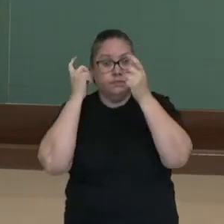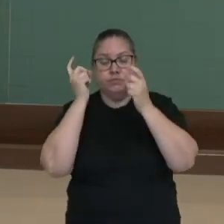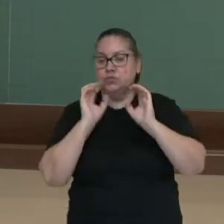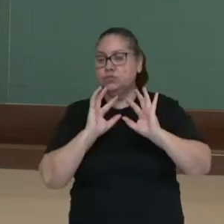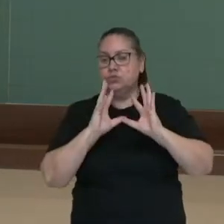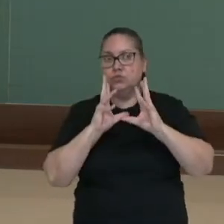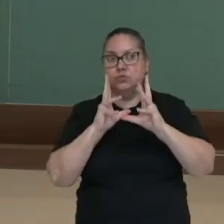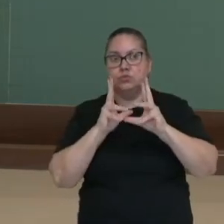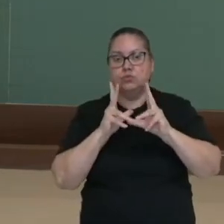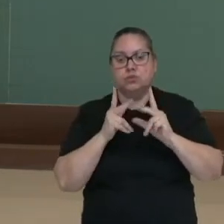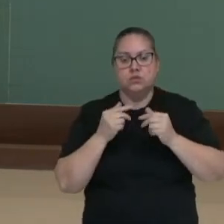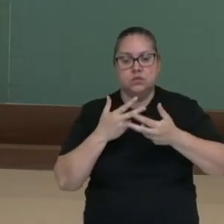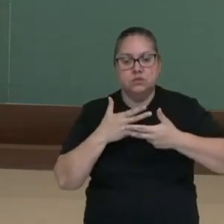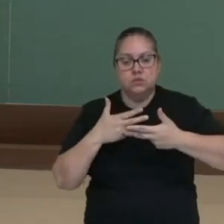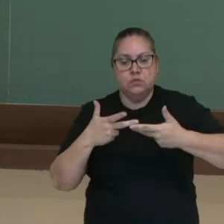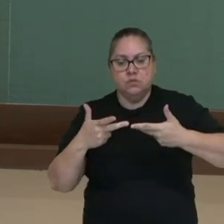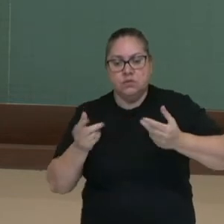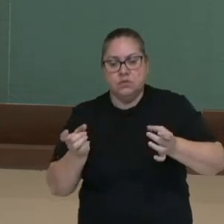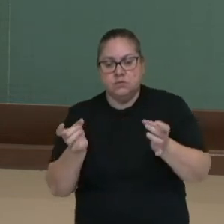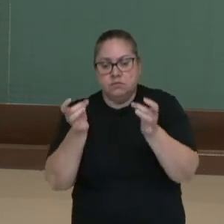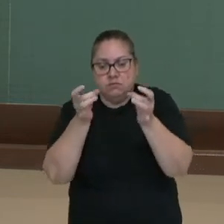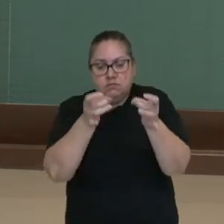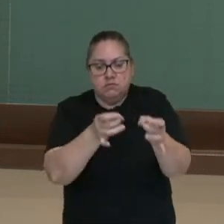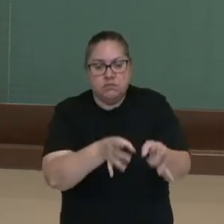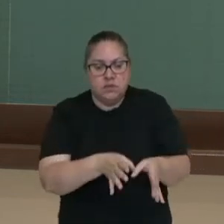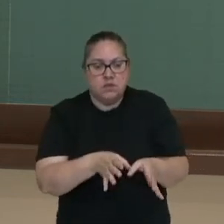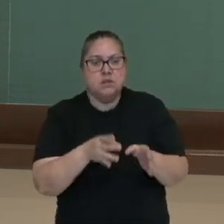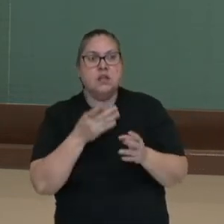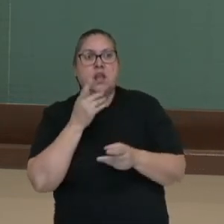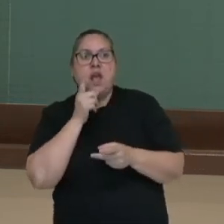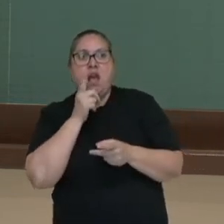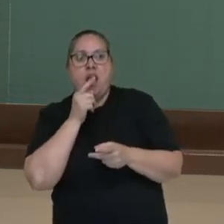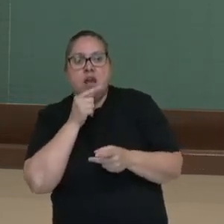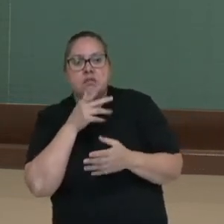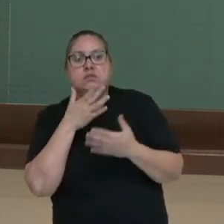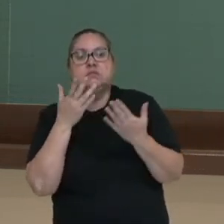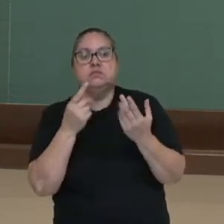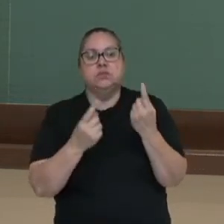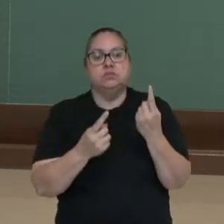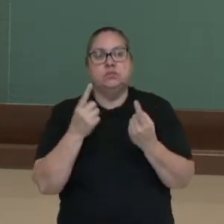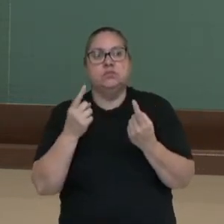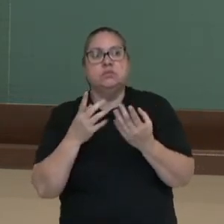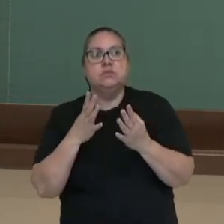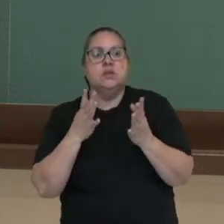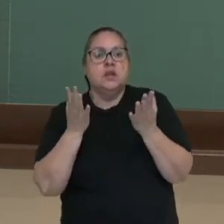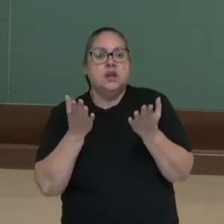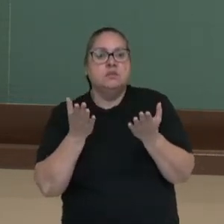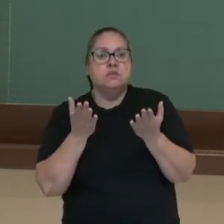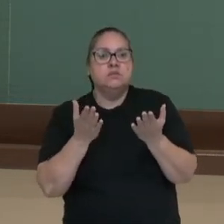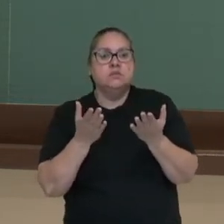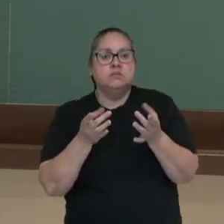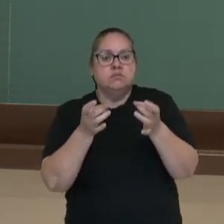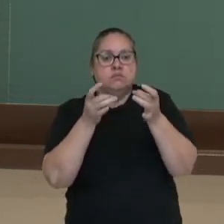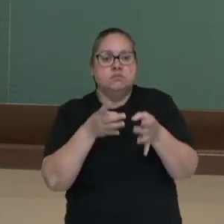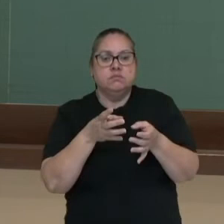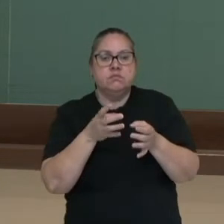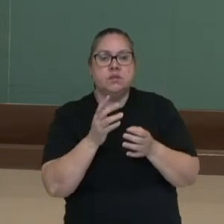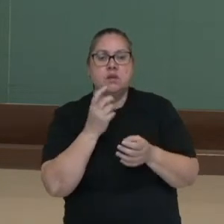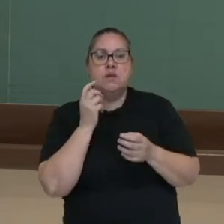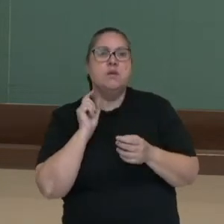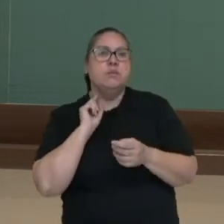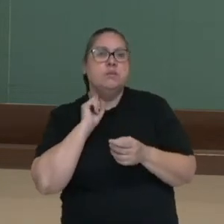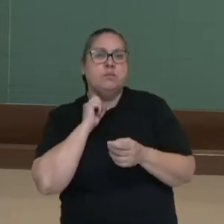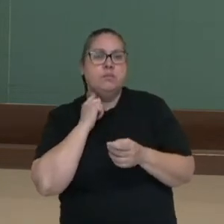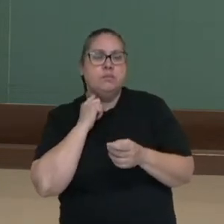todos esses resíduos, tanto radioativos quanto metais pesados, que acabam também contaminando e poluindo